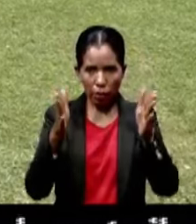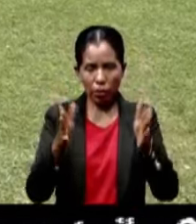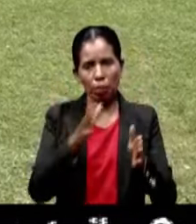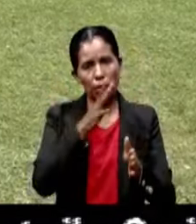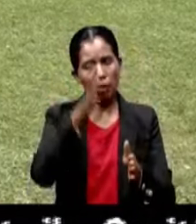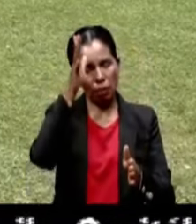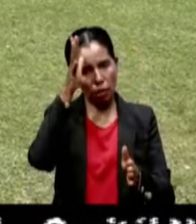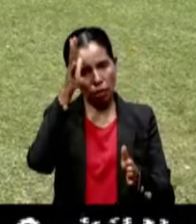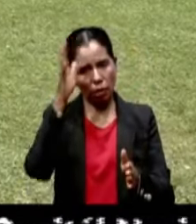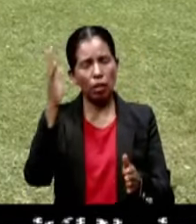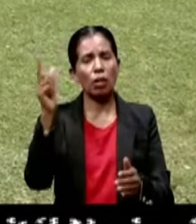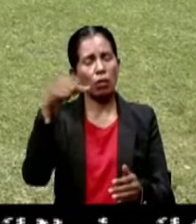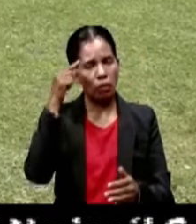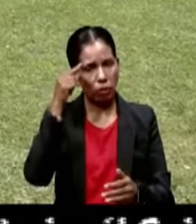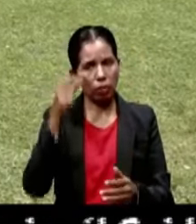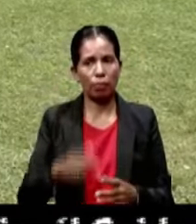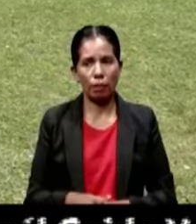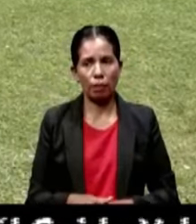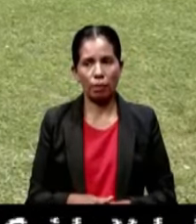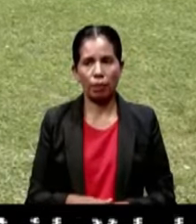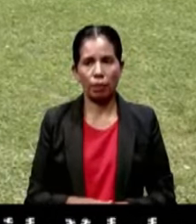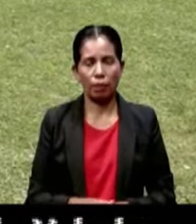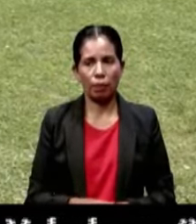inanama, ca governo.